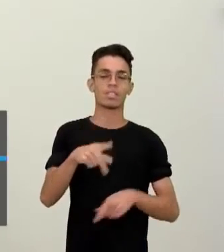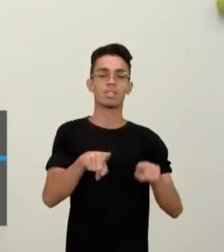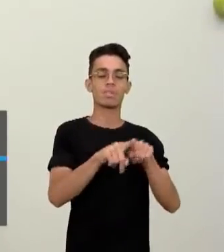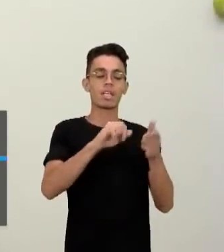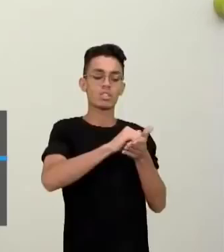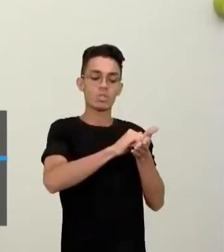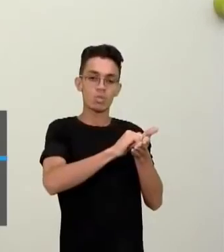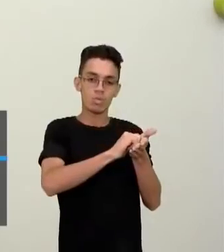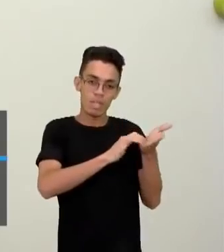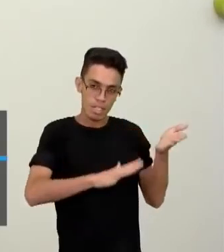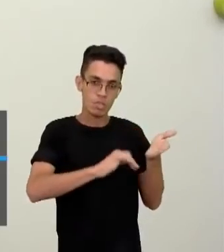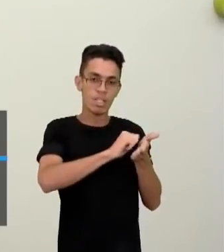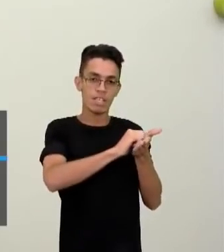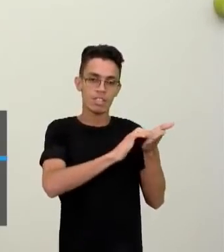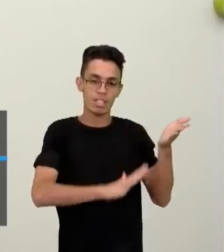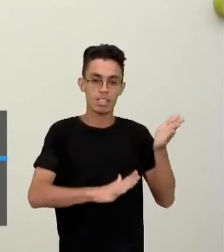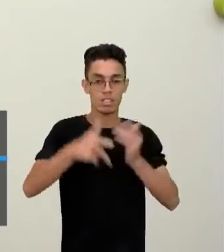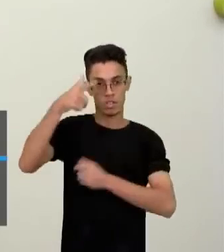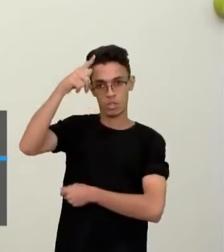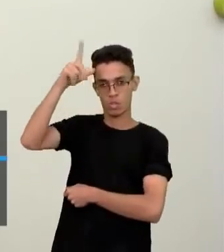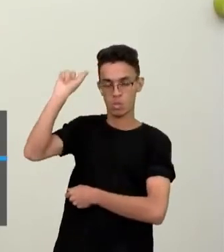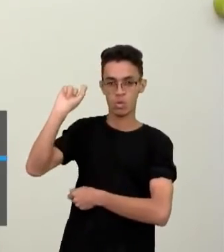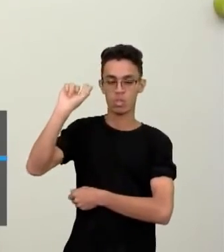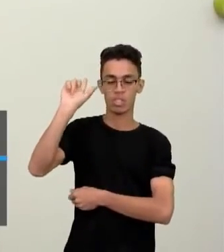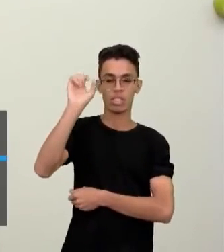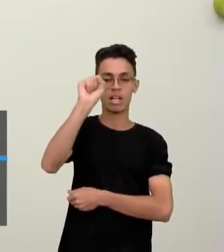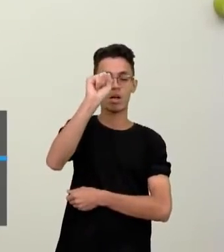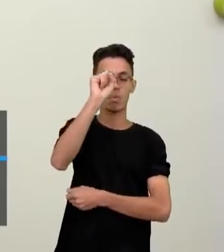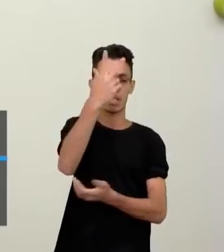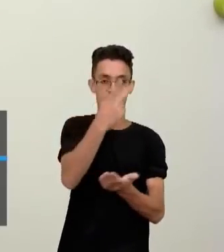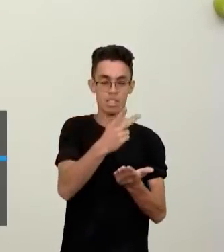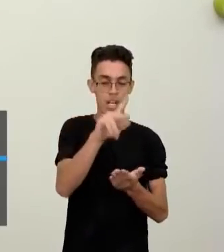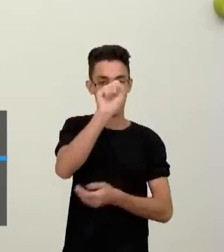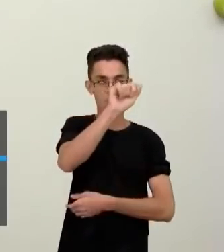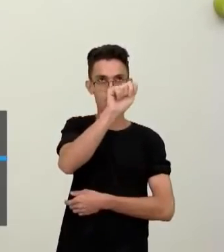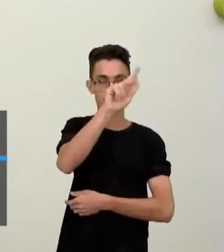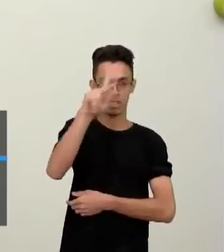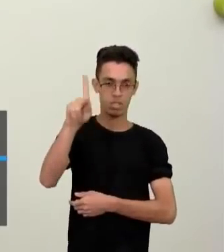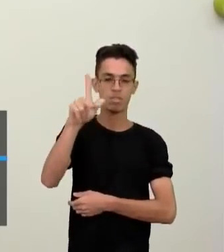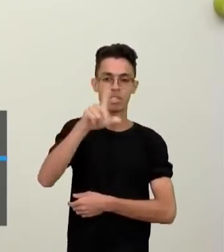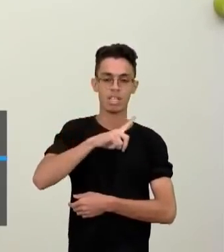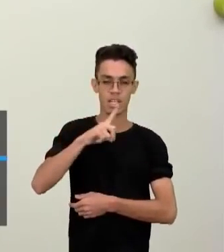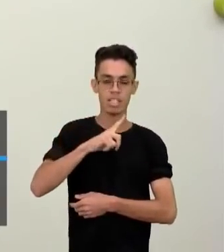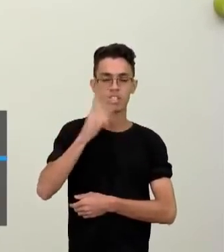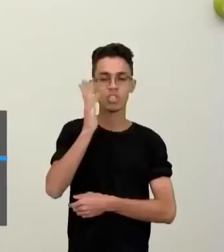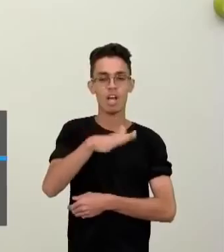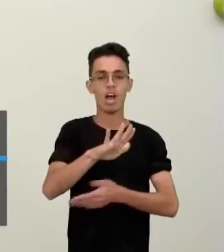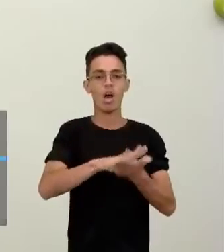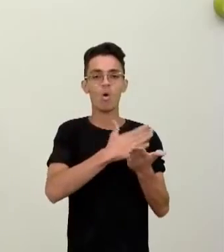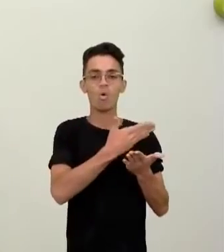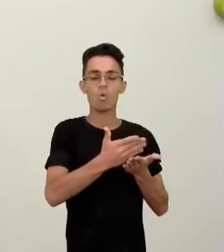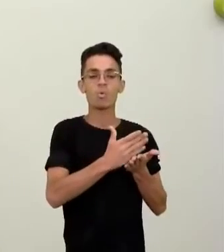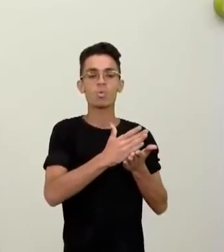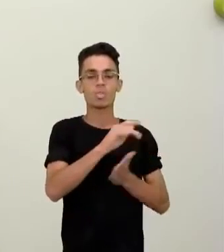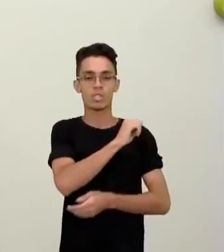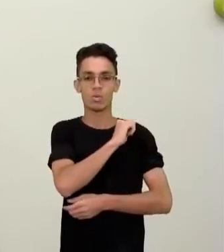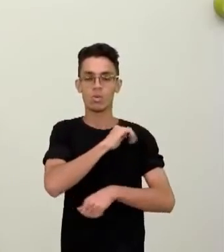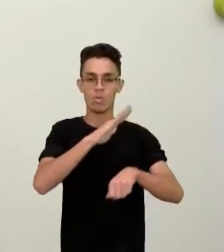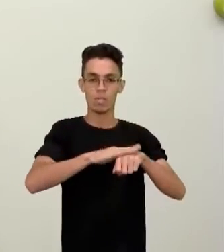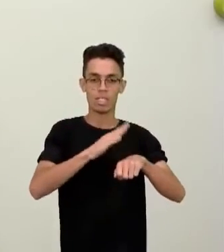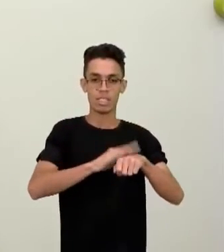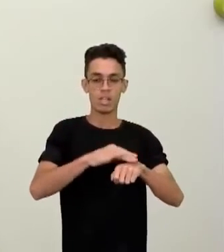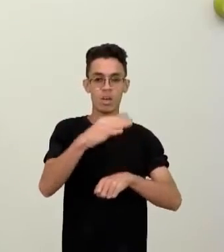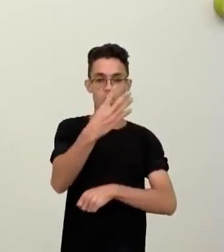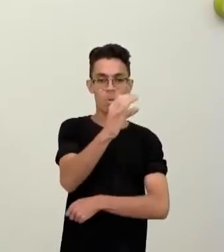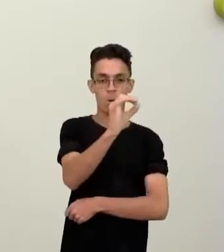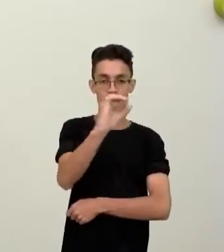tarefa de ontem, que eu deixei no aplicativo de vocês, é uma dessa, fala sobre baldes. Alguns alunos estavam já fazendo. Então, o exercício era assim,